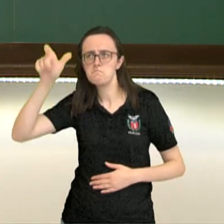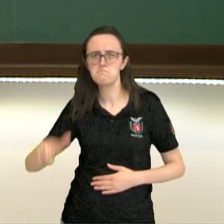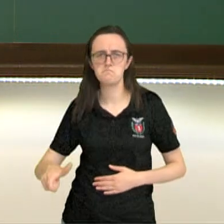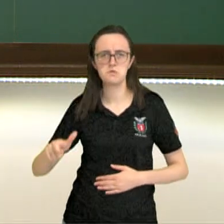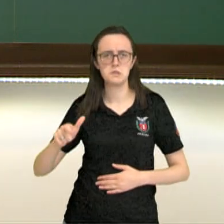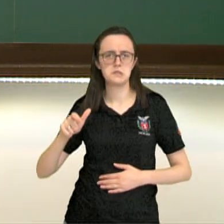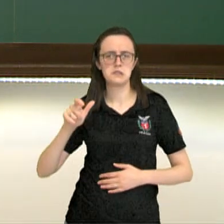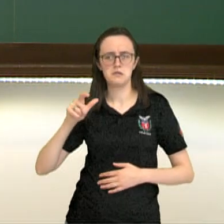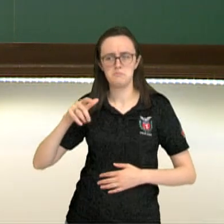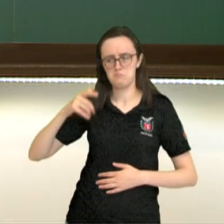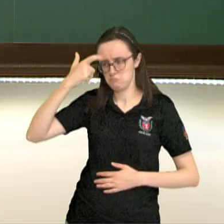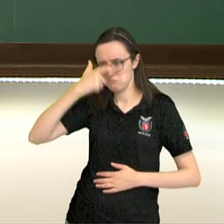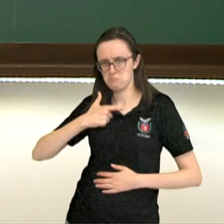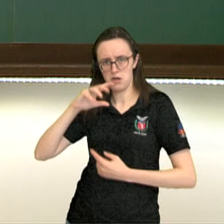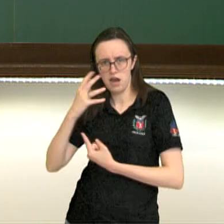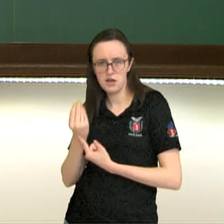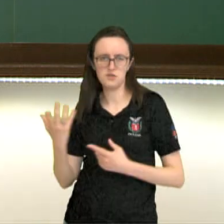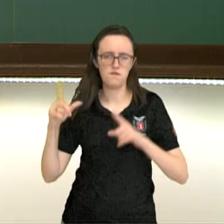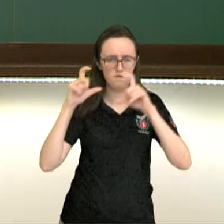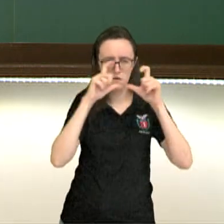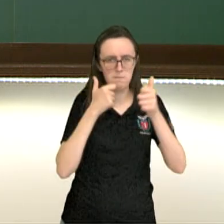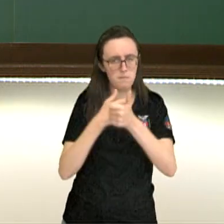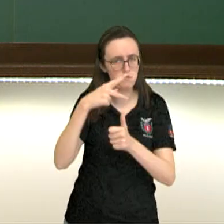na região da sua casa?